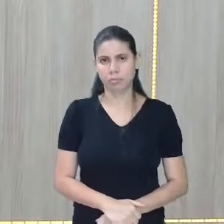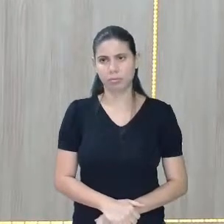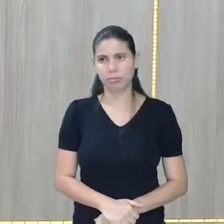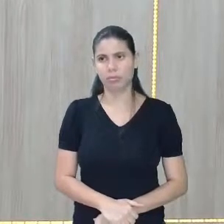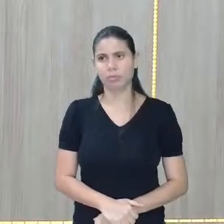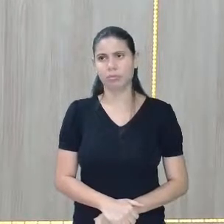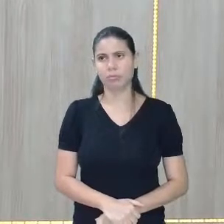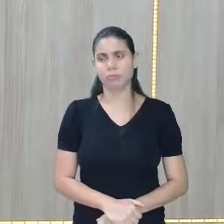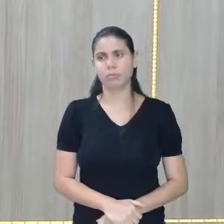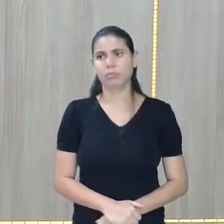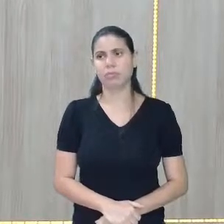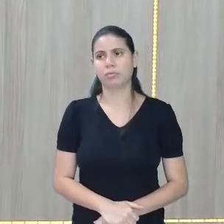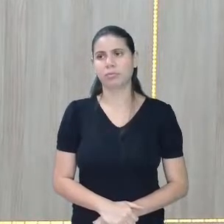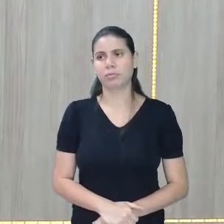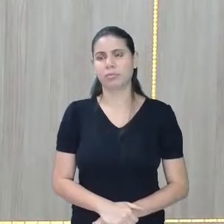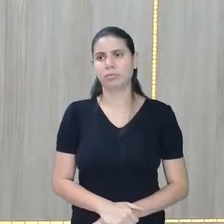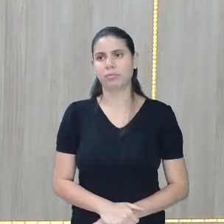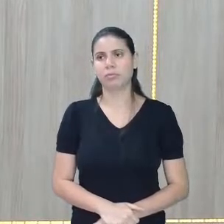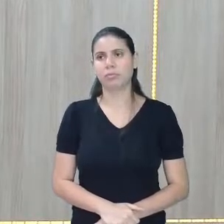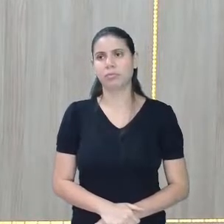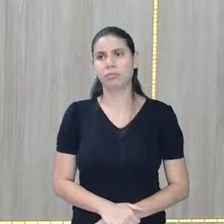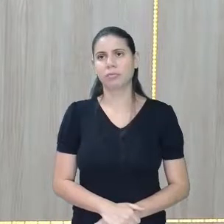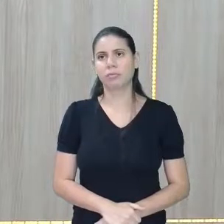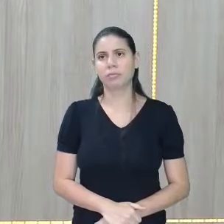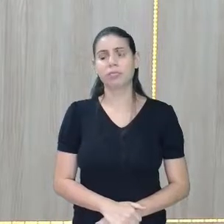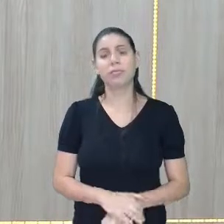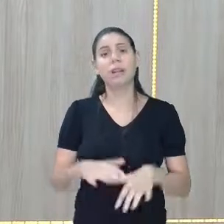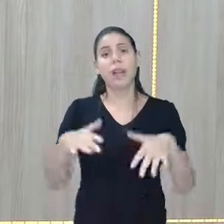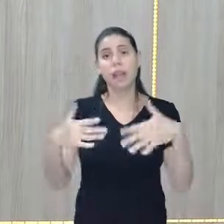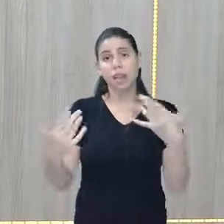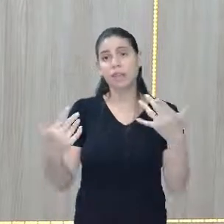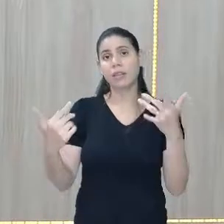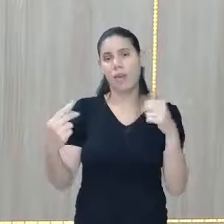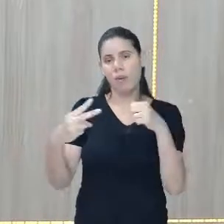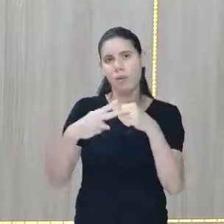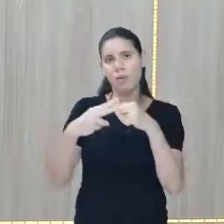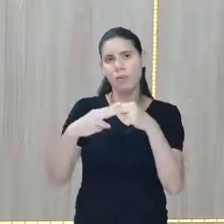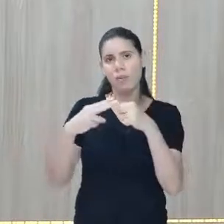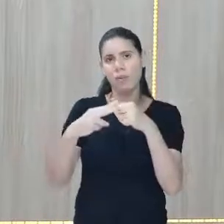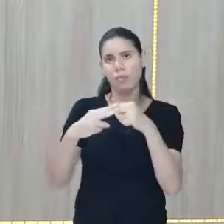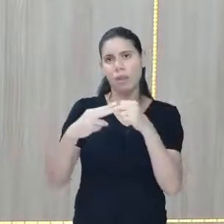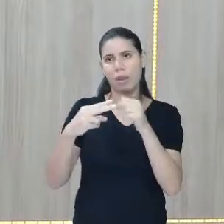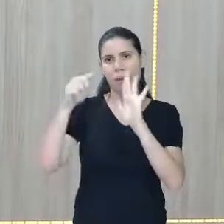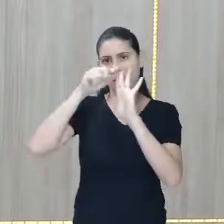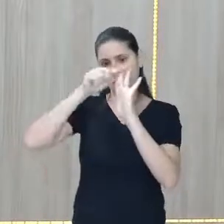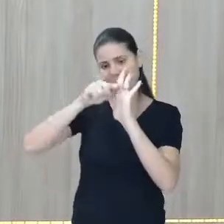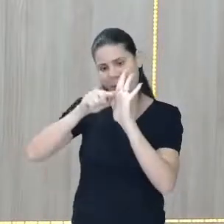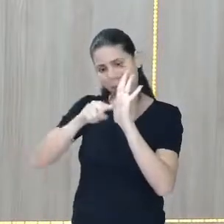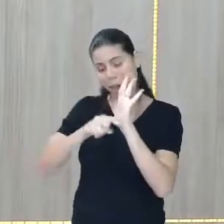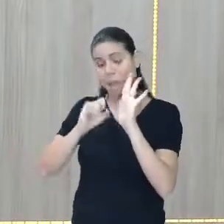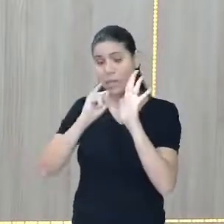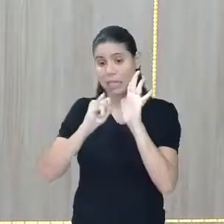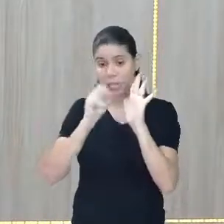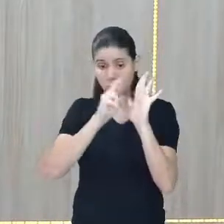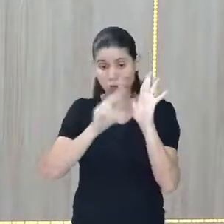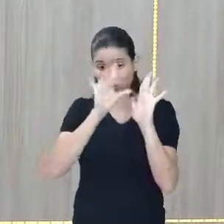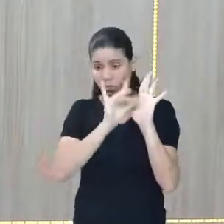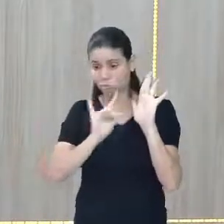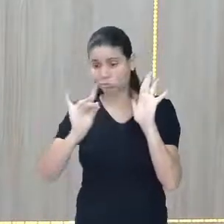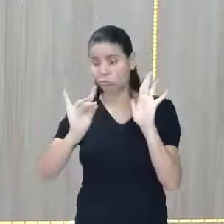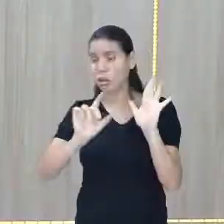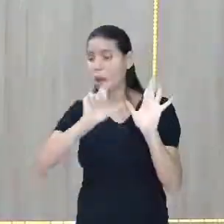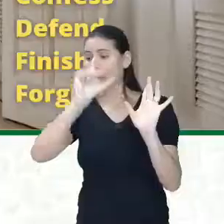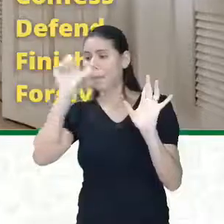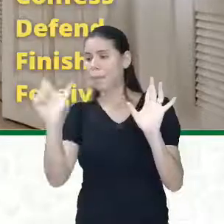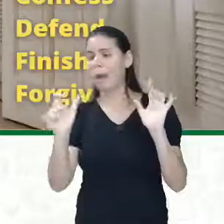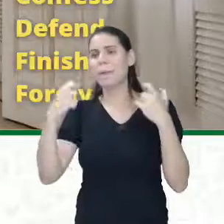forgive, certo? Vamos lá. Então, esses verbos aqui, usou ele, tem que ter o verbo posterior com ing. Como